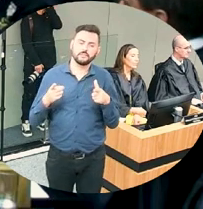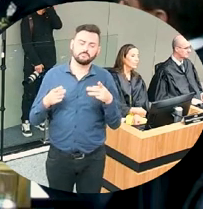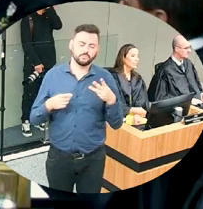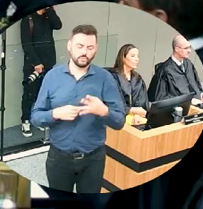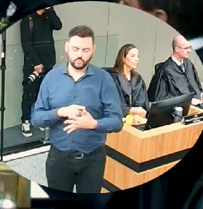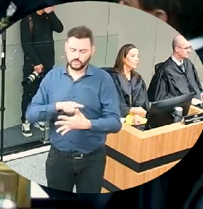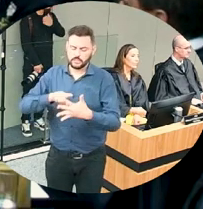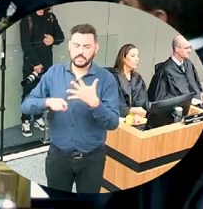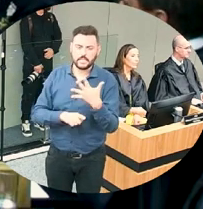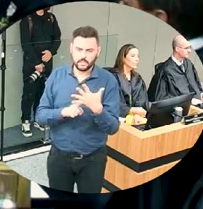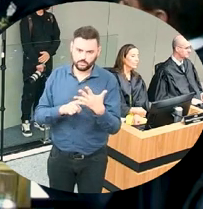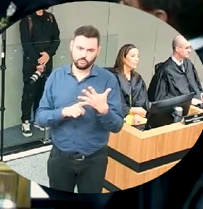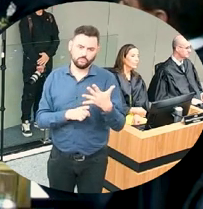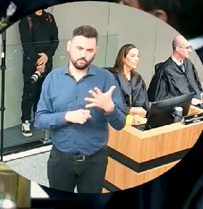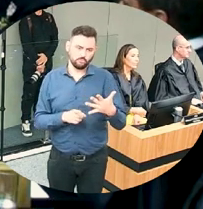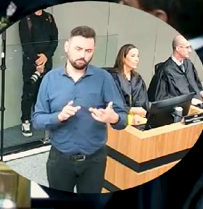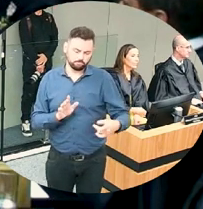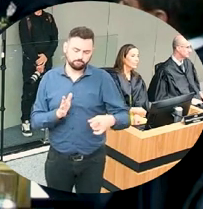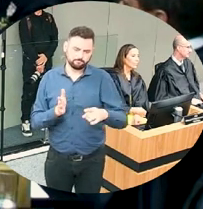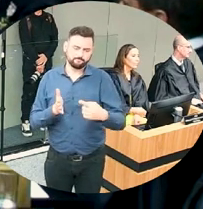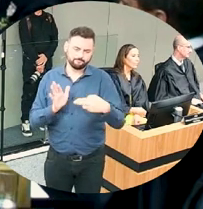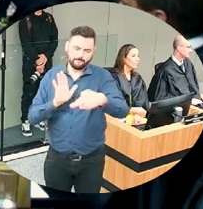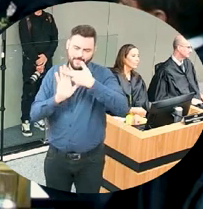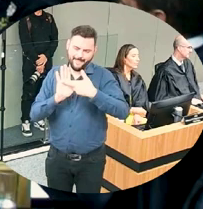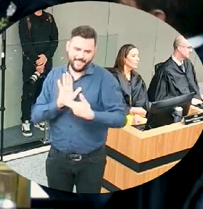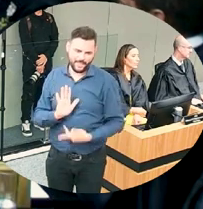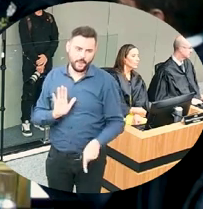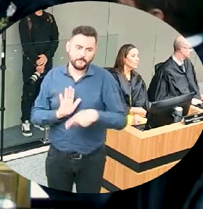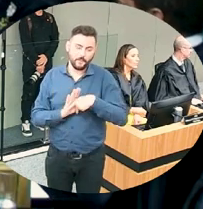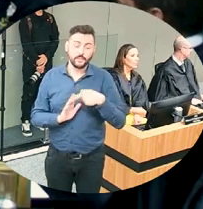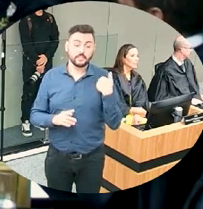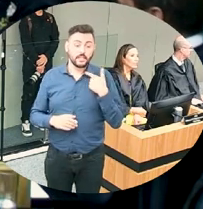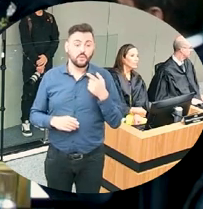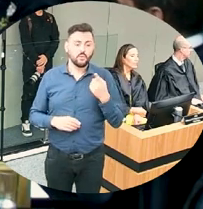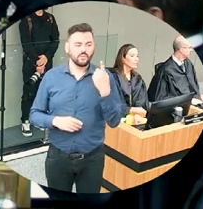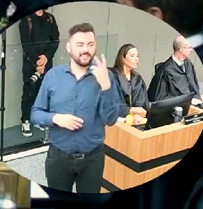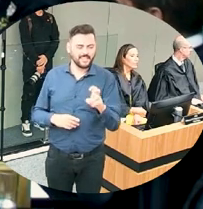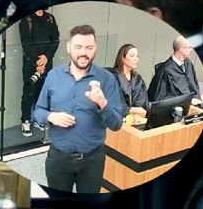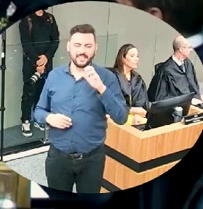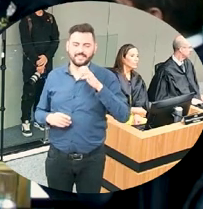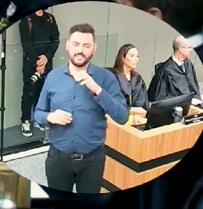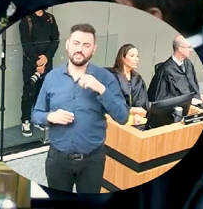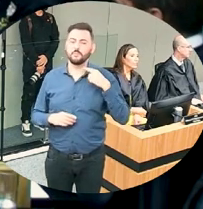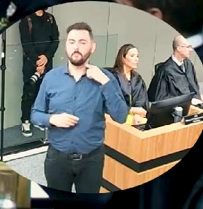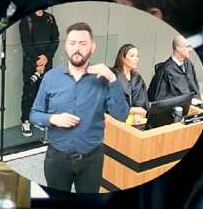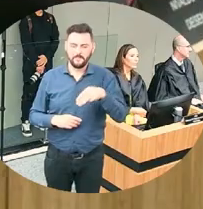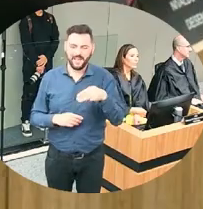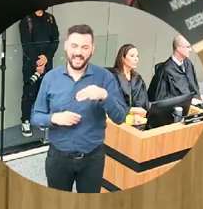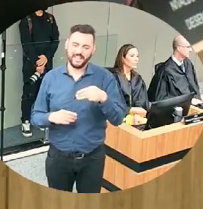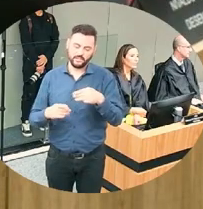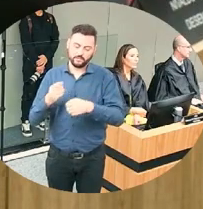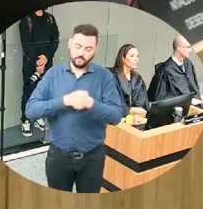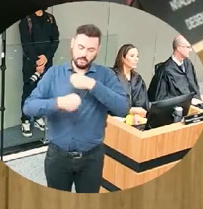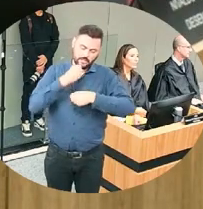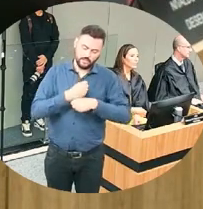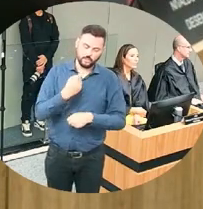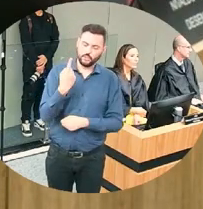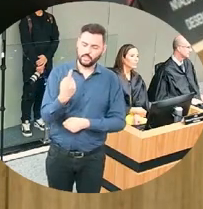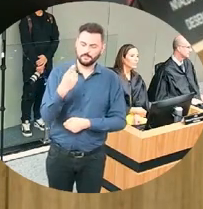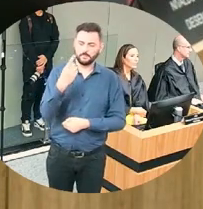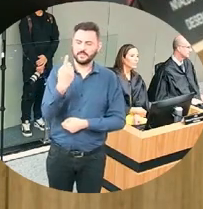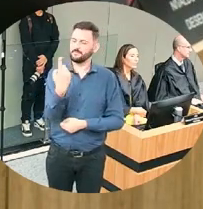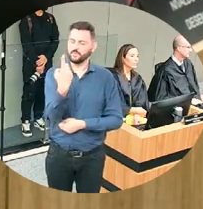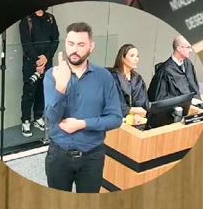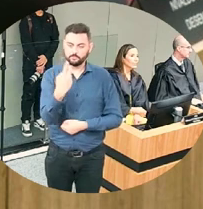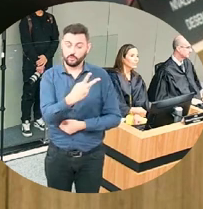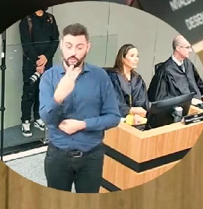quinto constitucional tomou posse em 24 de maio de 2019 ouvidora até